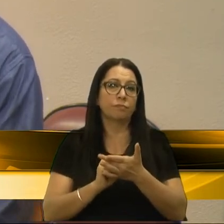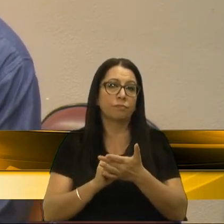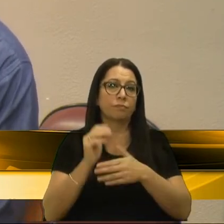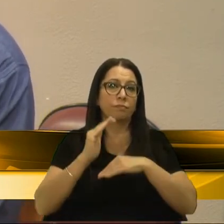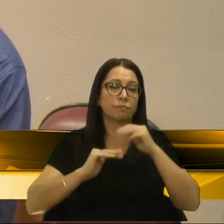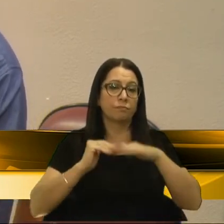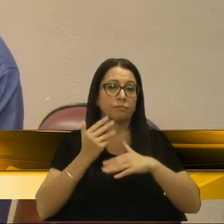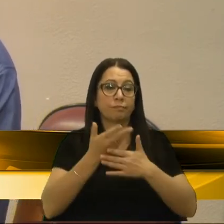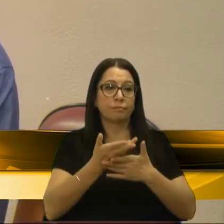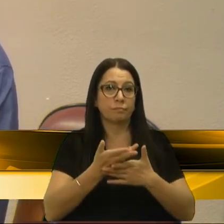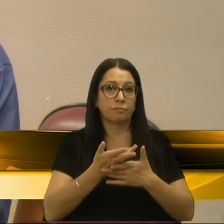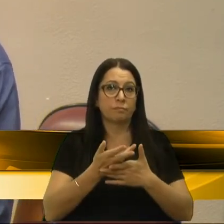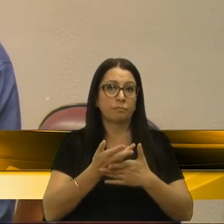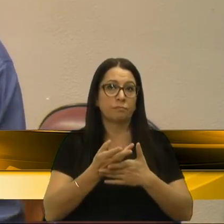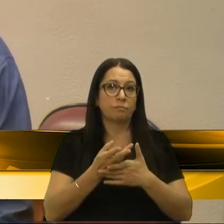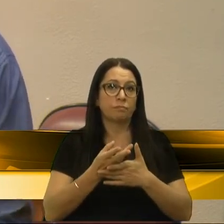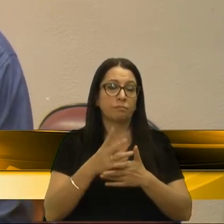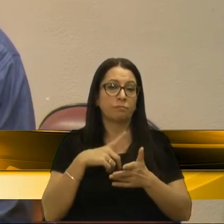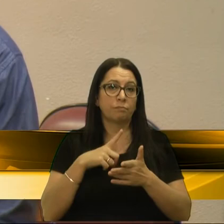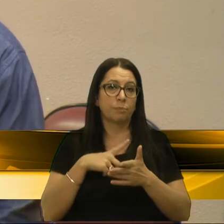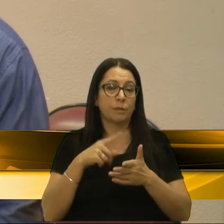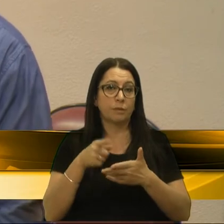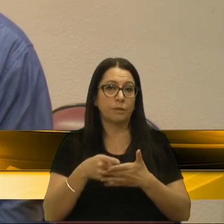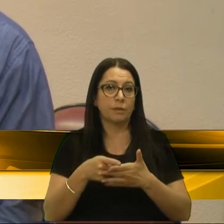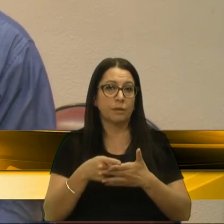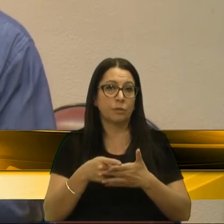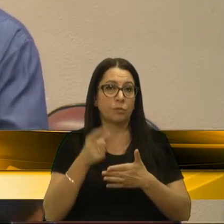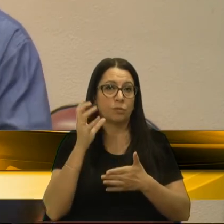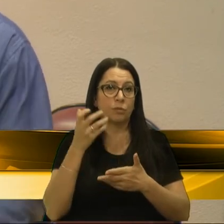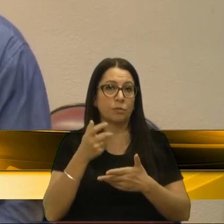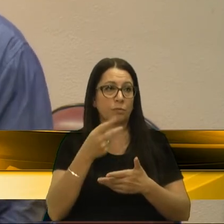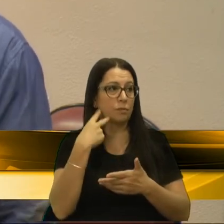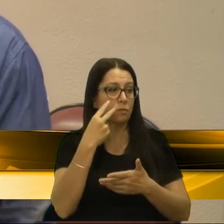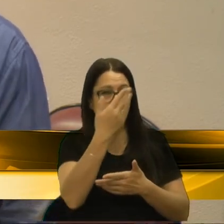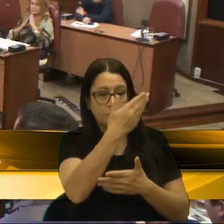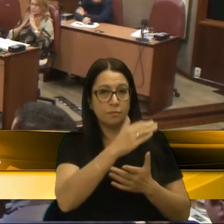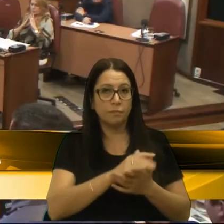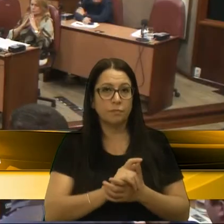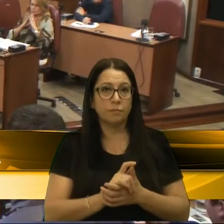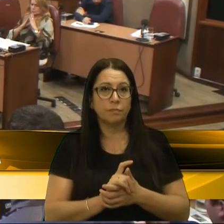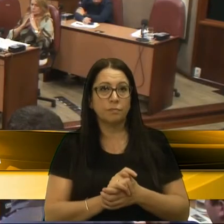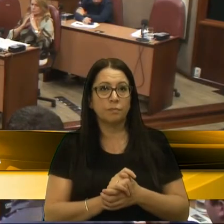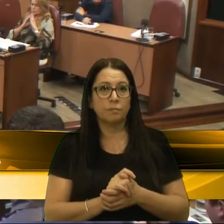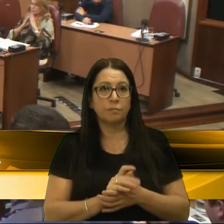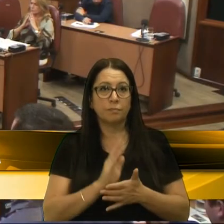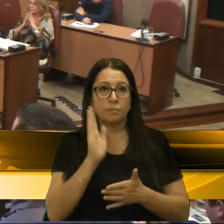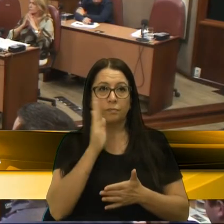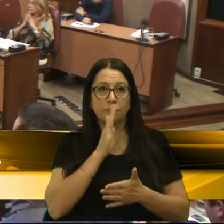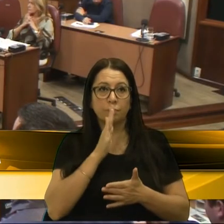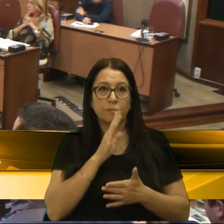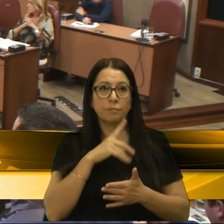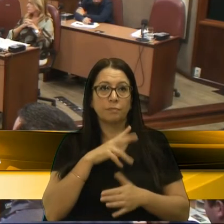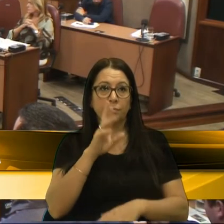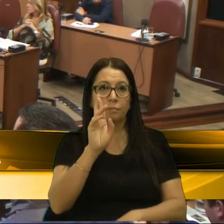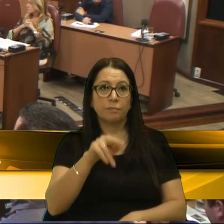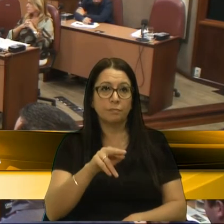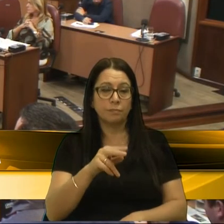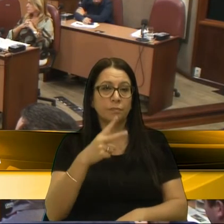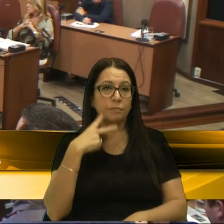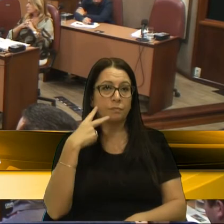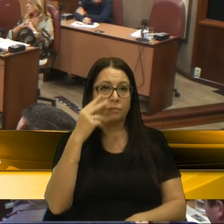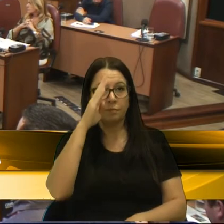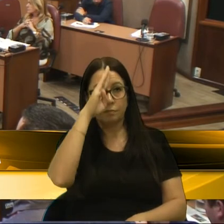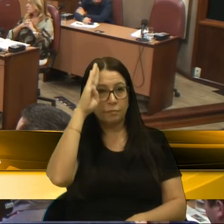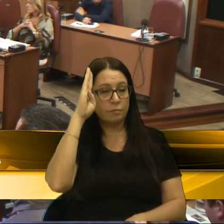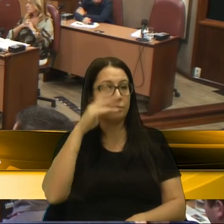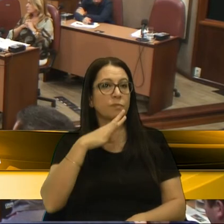obras para conter essa situação. Sua parte, vereador. Bem rápido, Vossa Excelência tem toda a razão, o vereador Bressan,